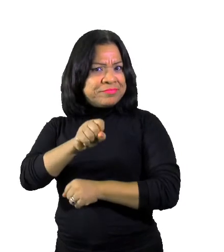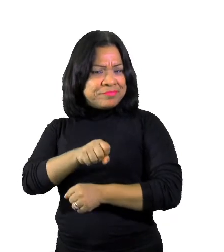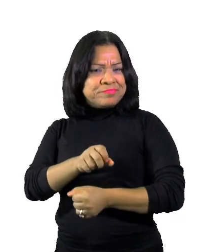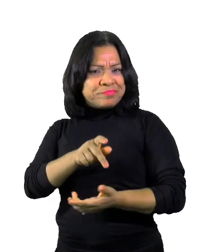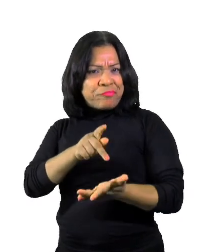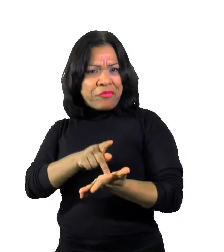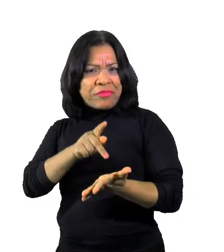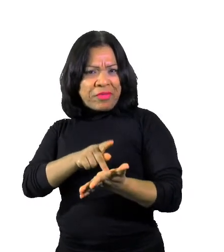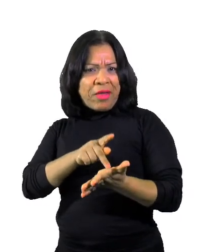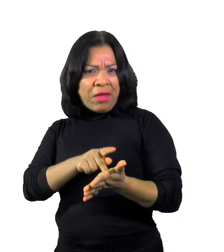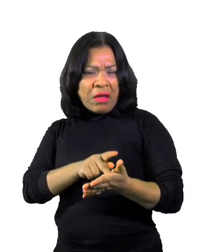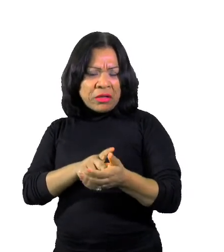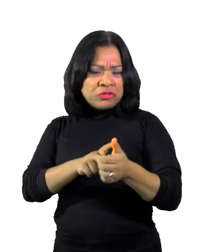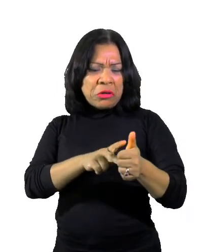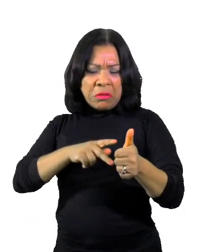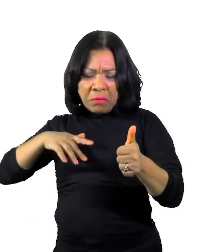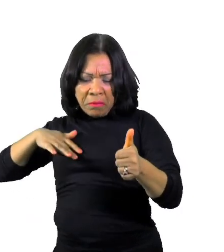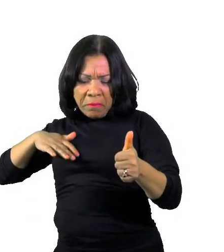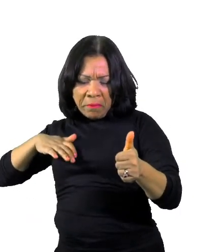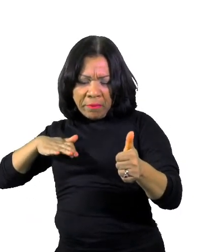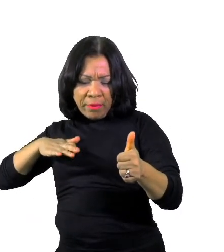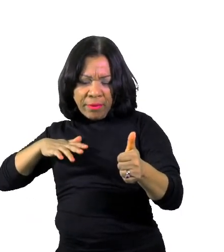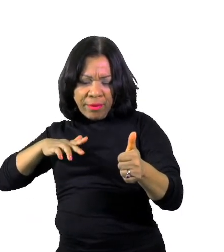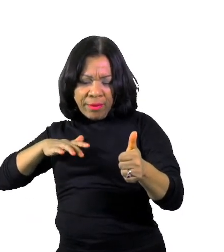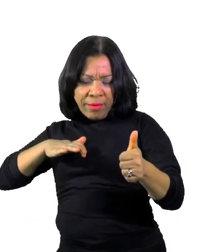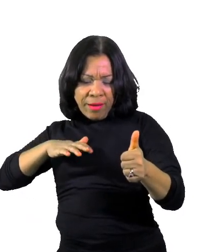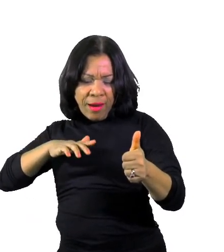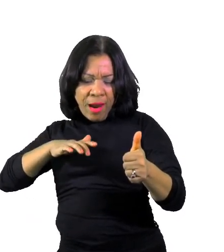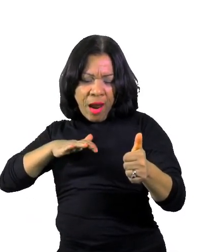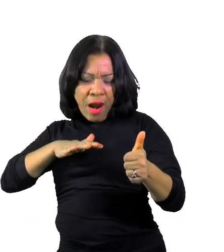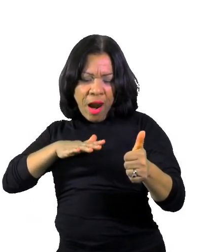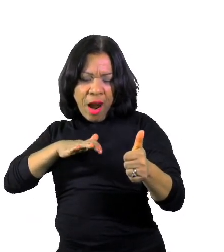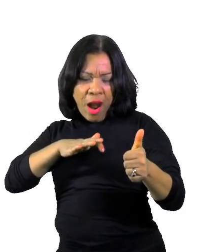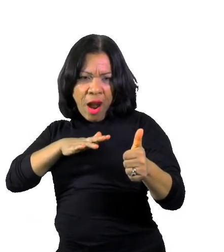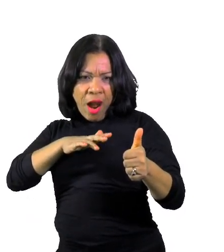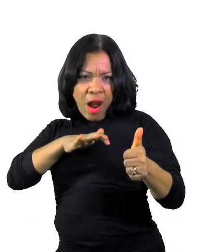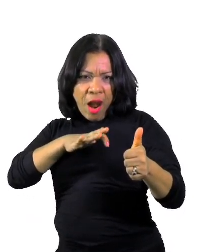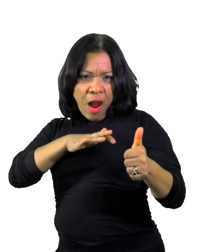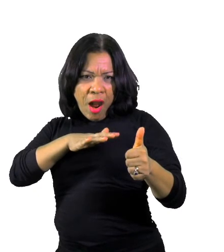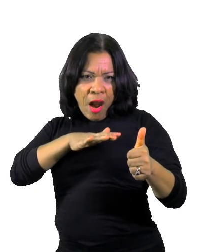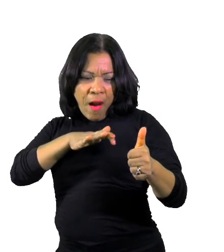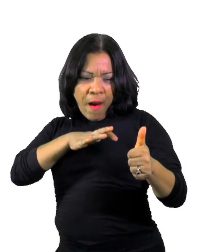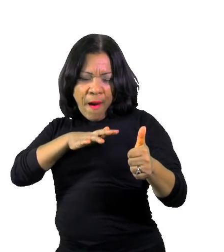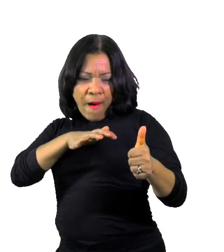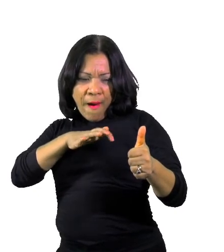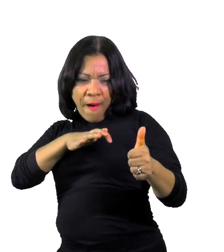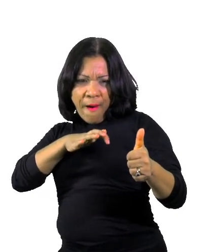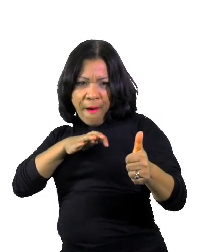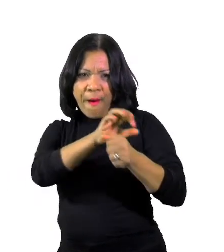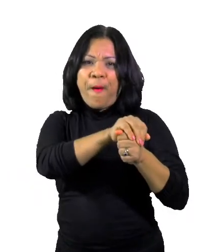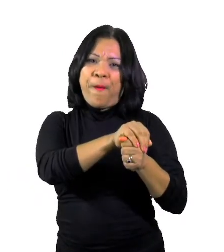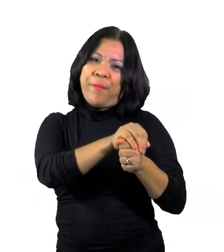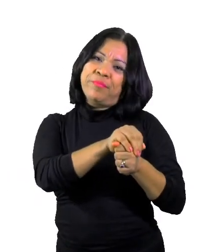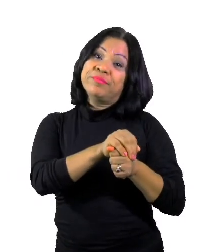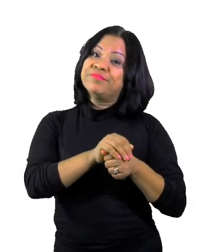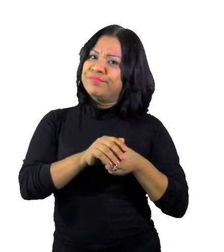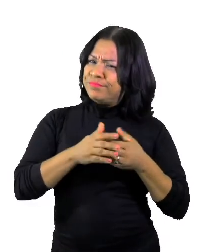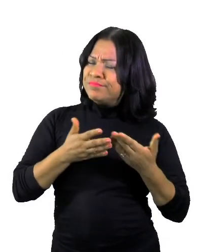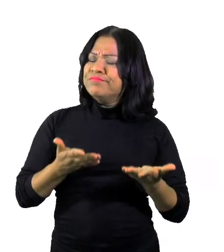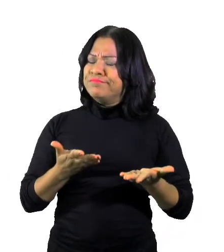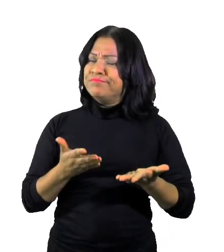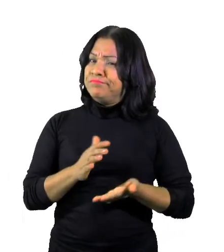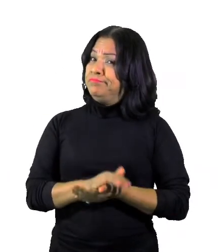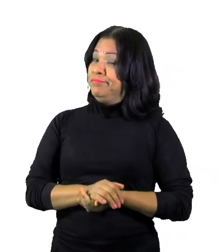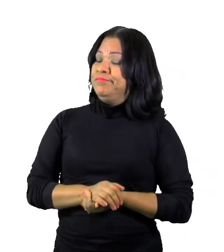Ela usa essa habilidade? Se rasteja no meio da mata e de repente ataca?